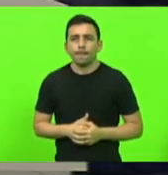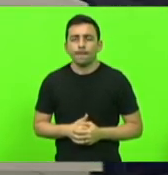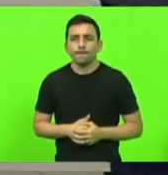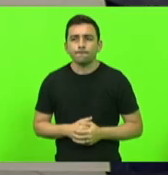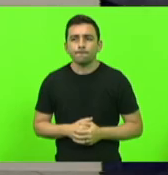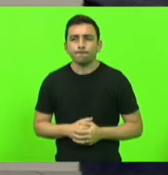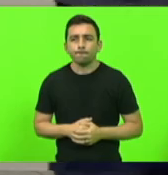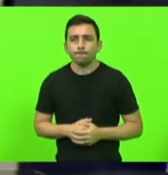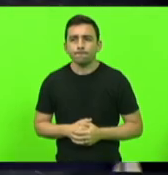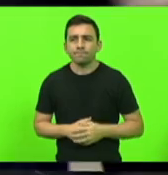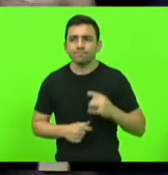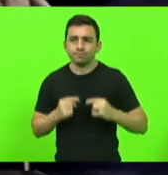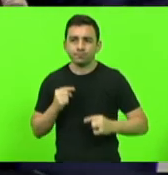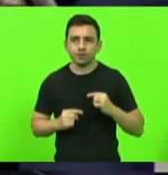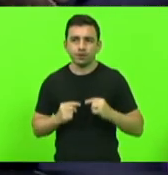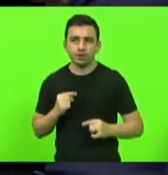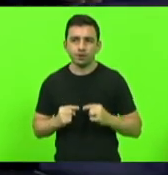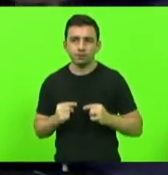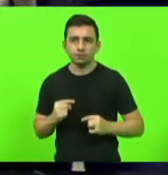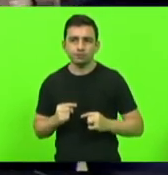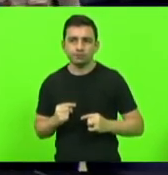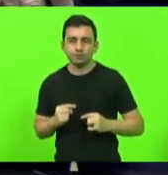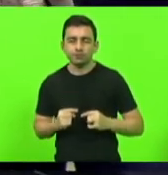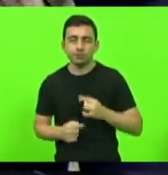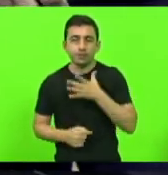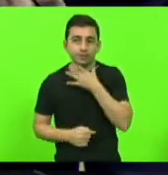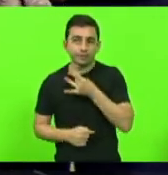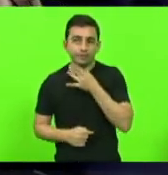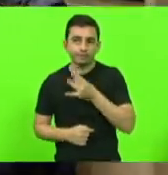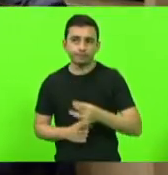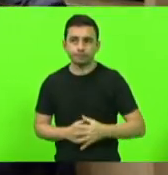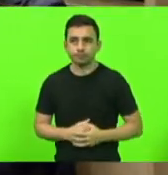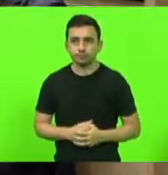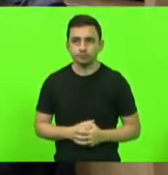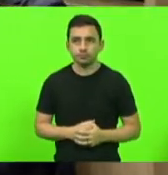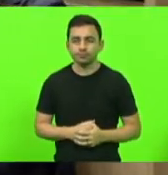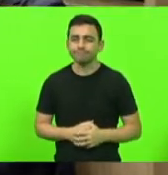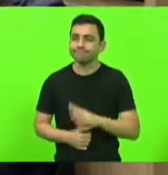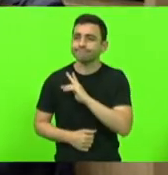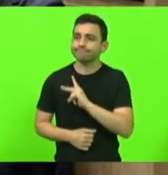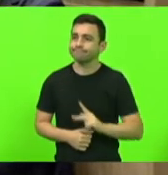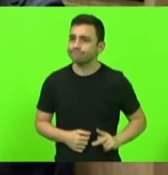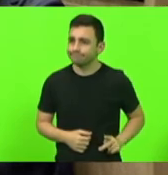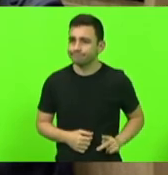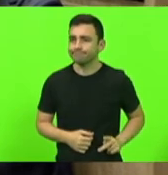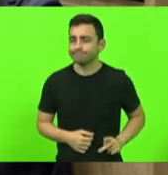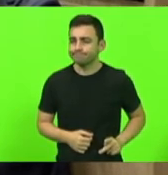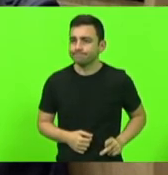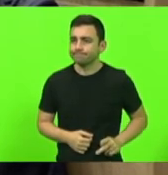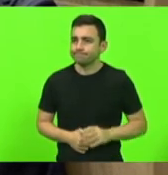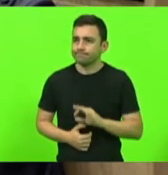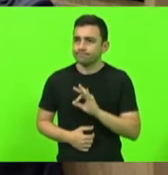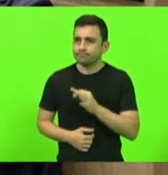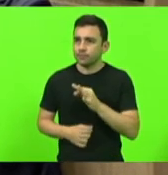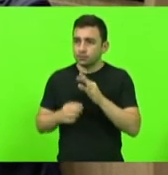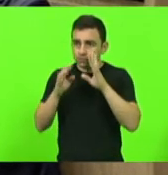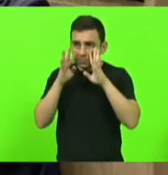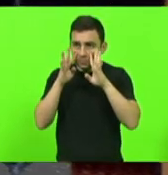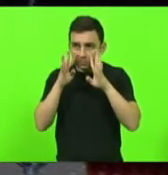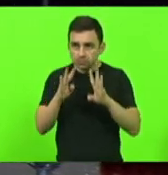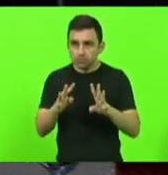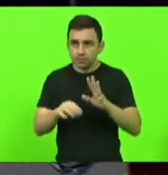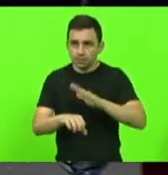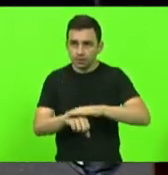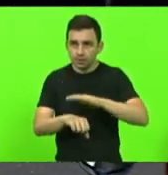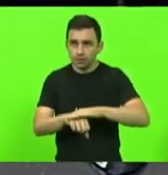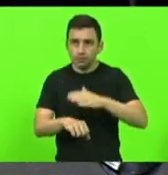Para discutir a matéria, com a palavra o deputado Valdir Cobalcini. Senhor presidente, ouvindo primeiro do deputado autor,